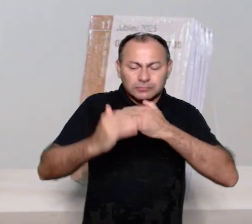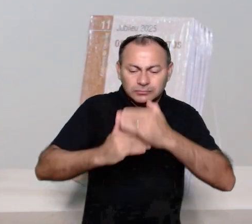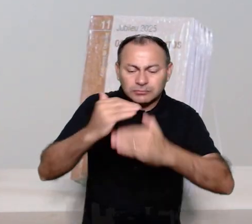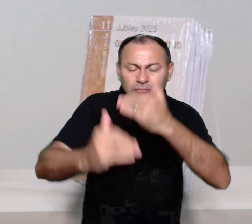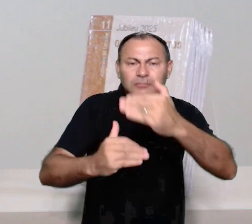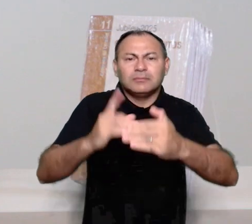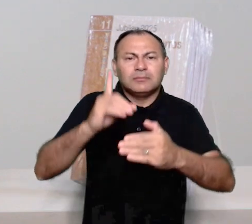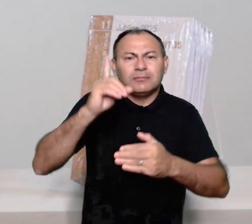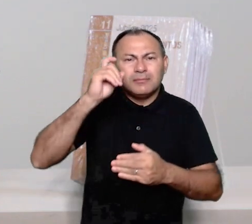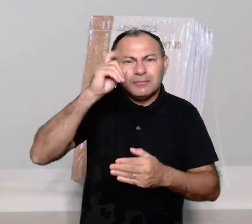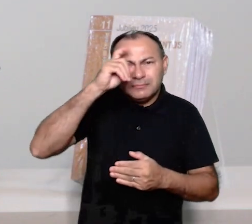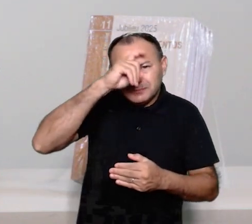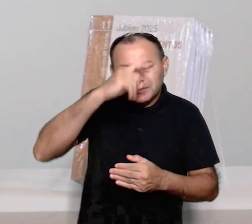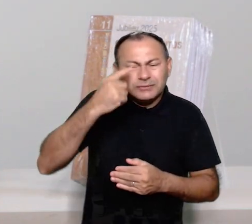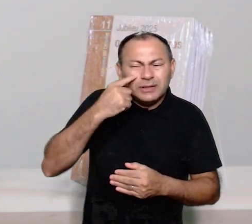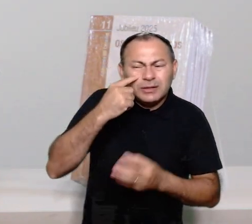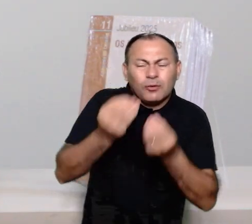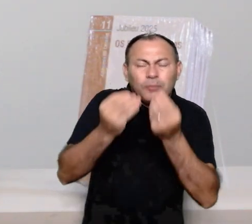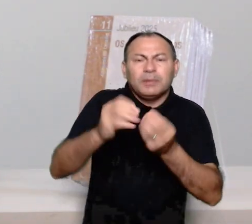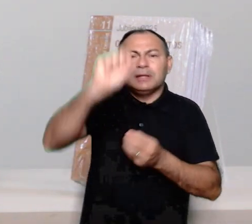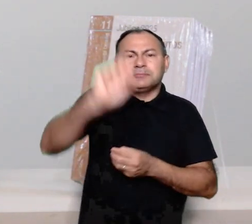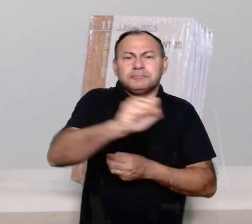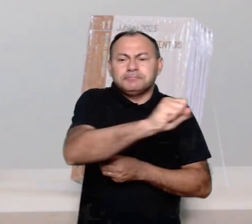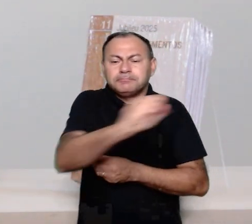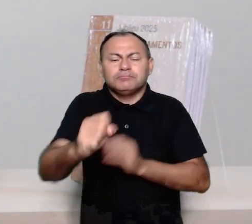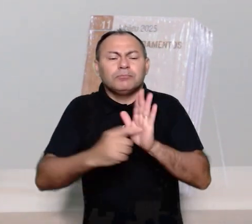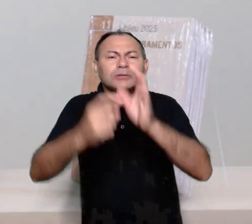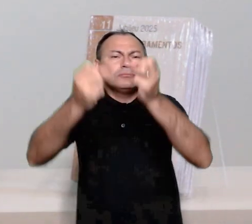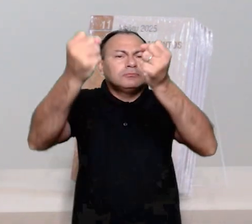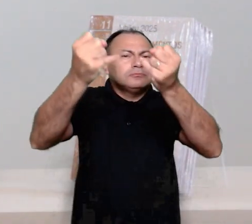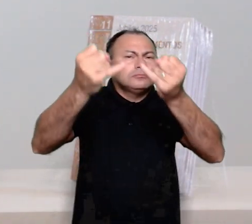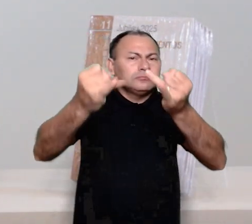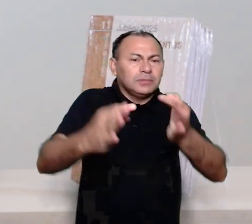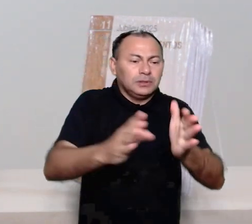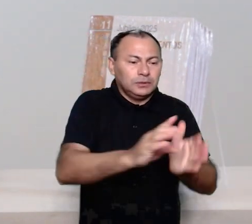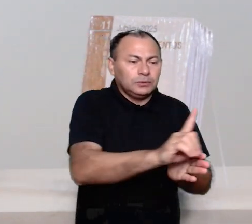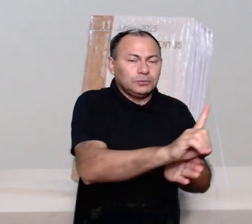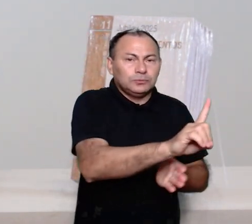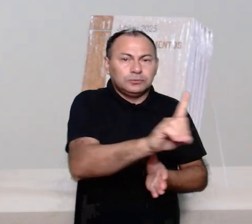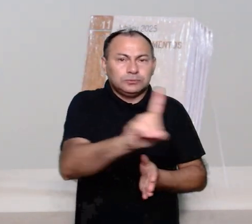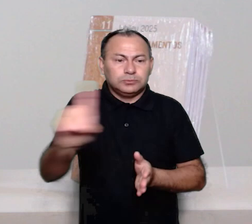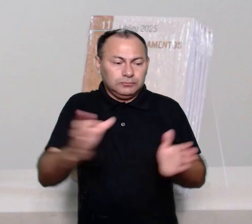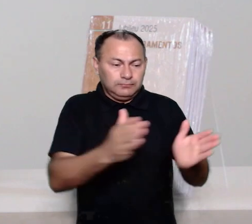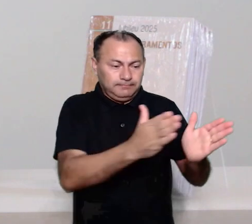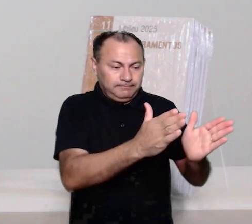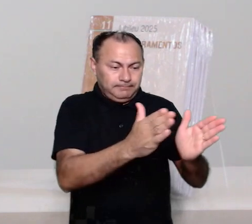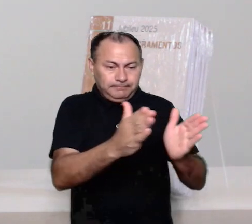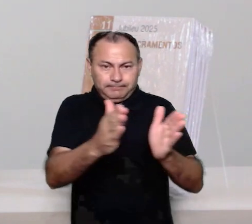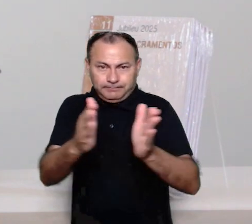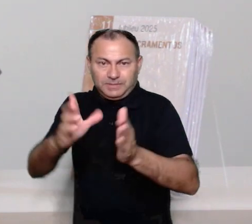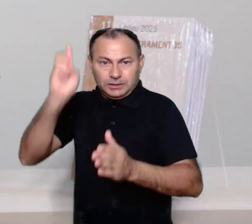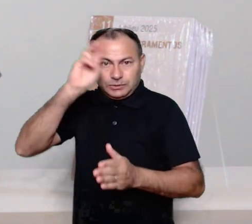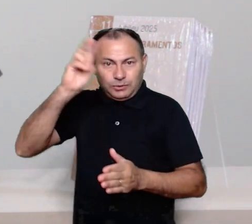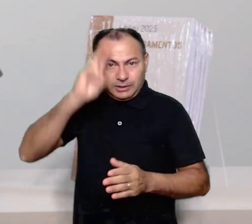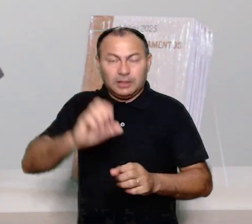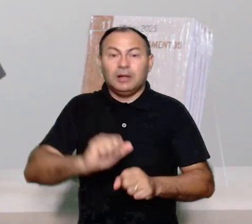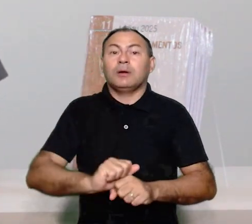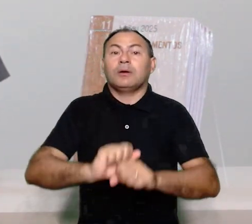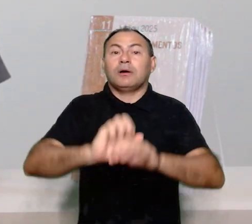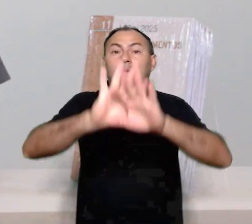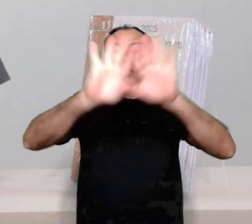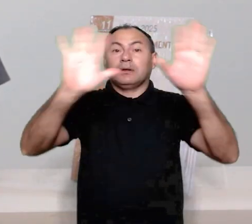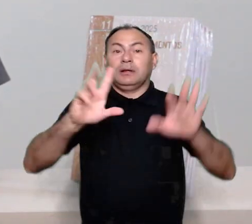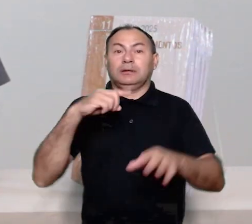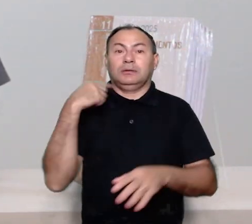a complexidade da questão sacramentária durante todo o percurso histórico. Claro que